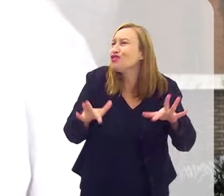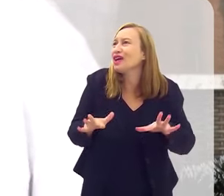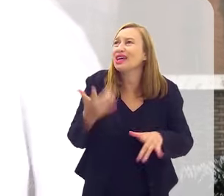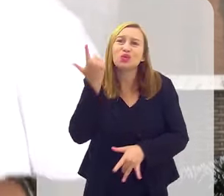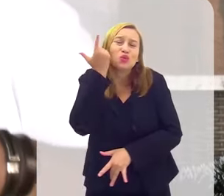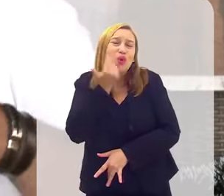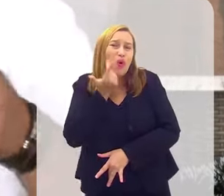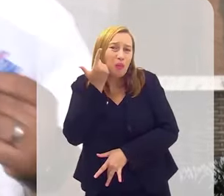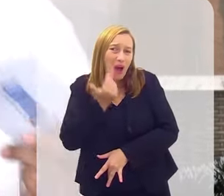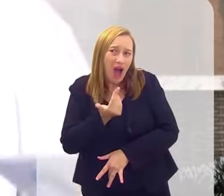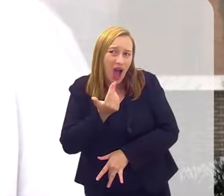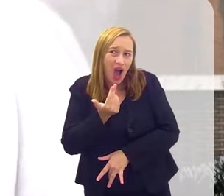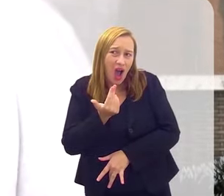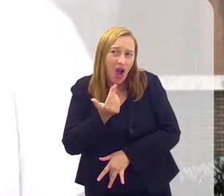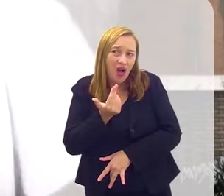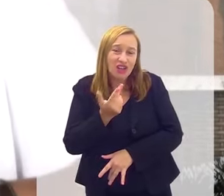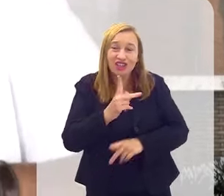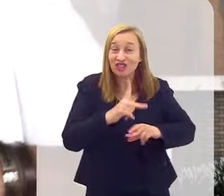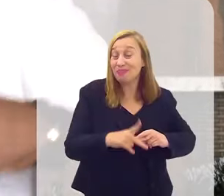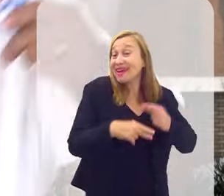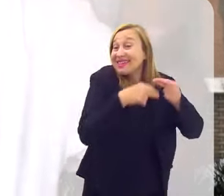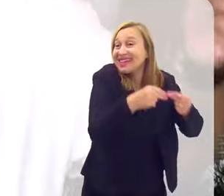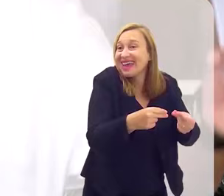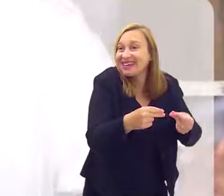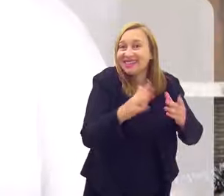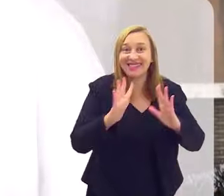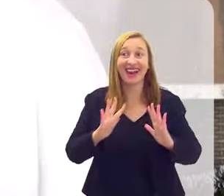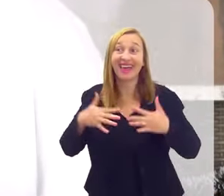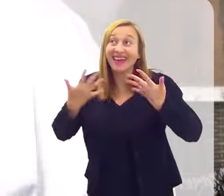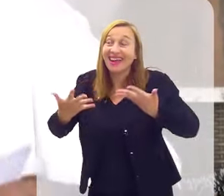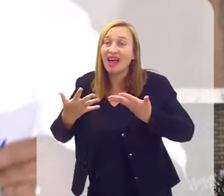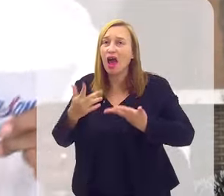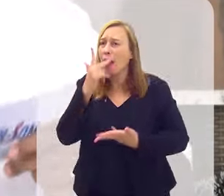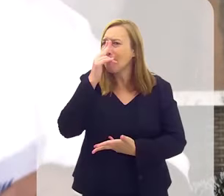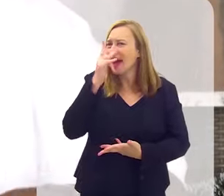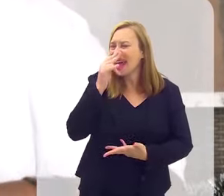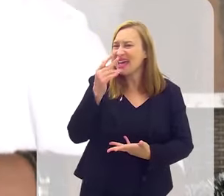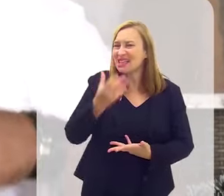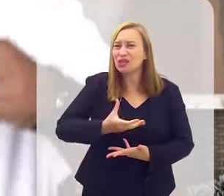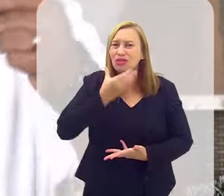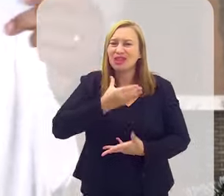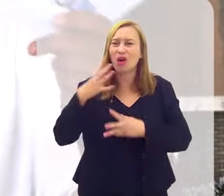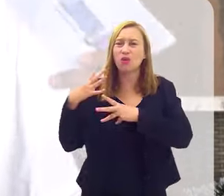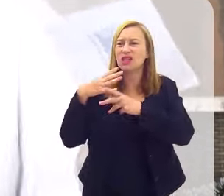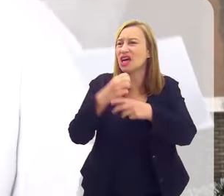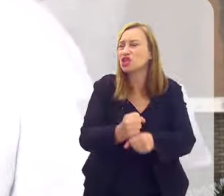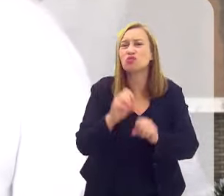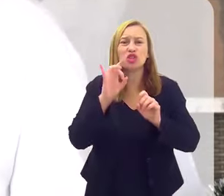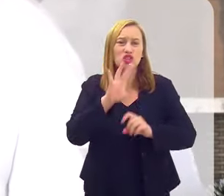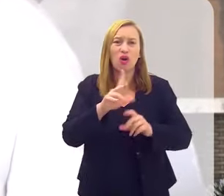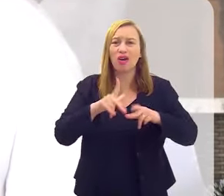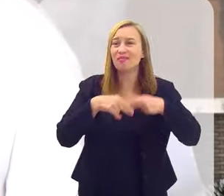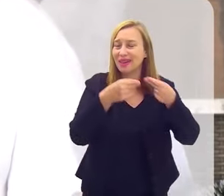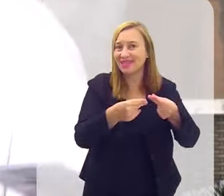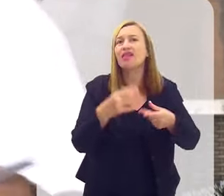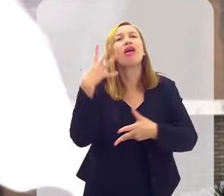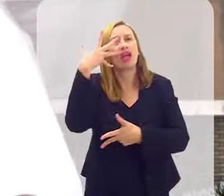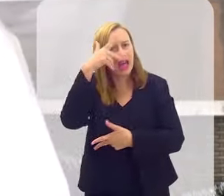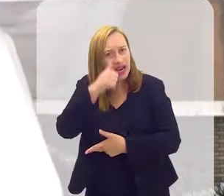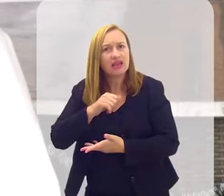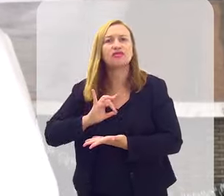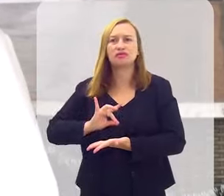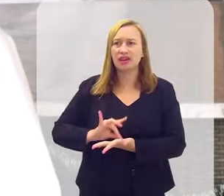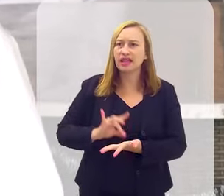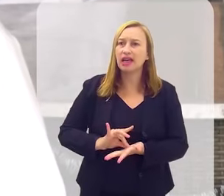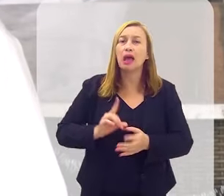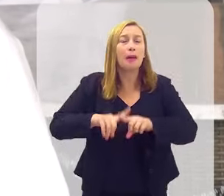diferente do habitual de Posses presentes parece que nosso Natal se resumiu em isso exatamente que também é